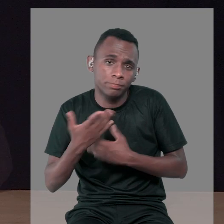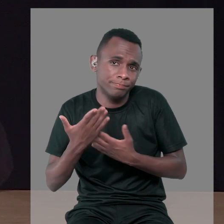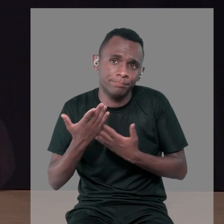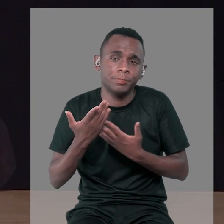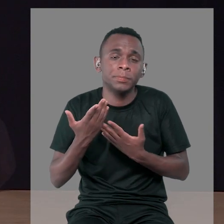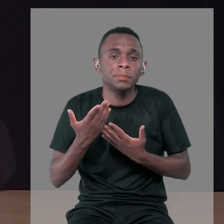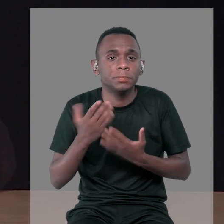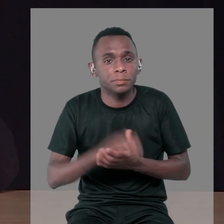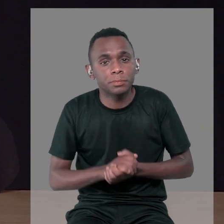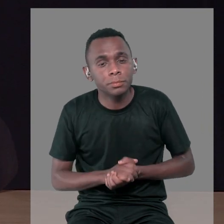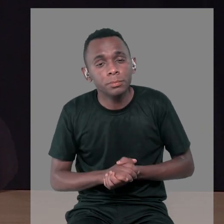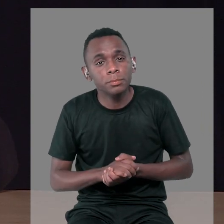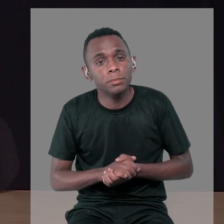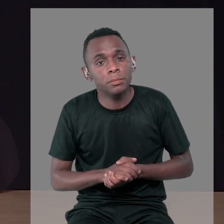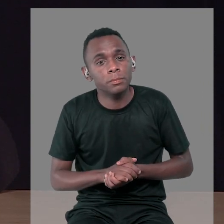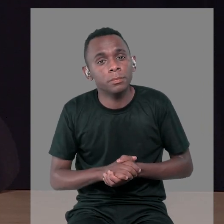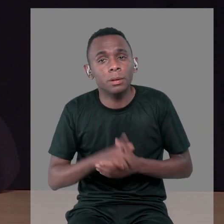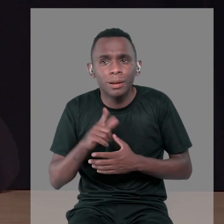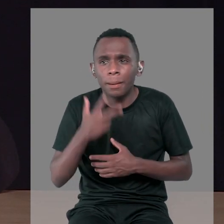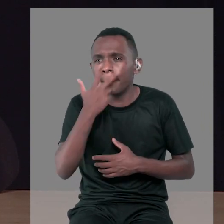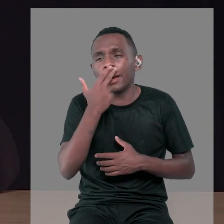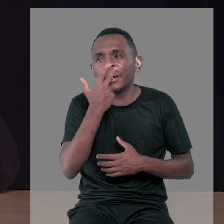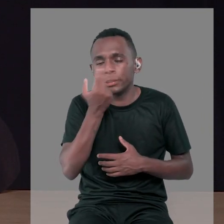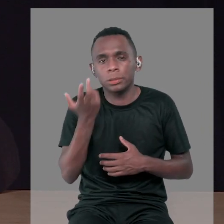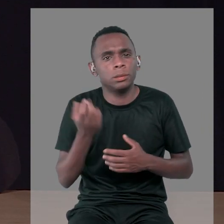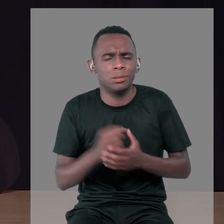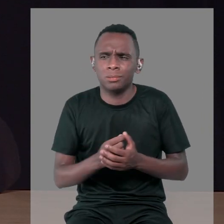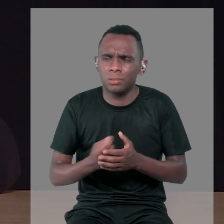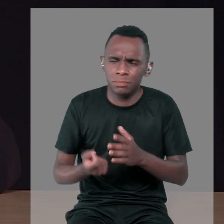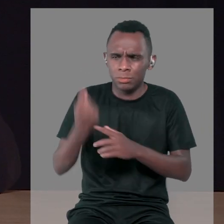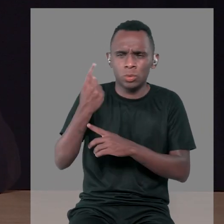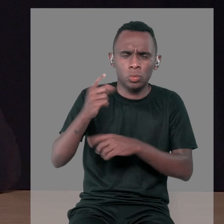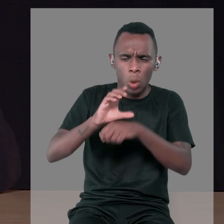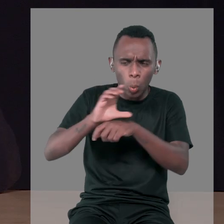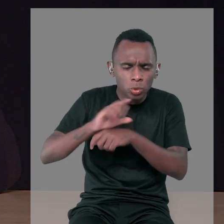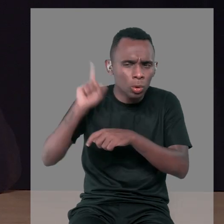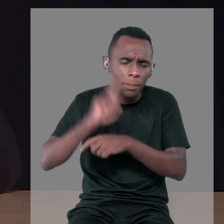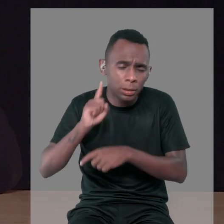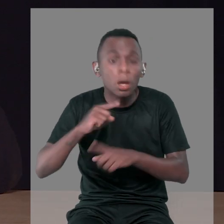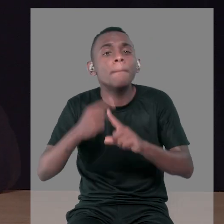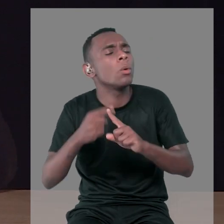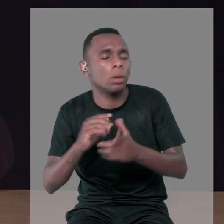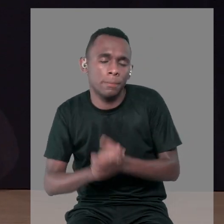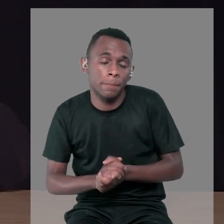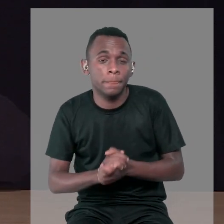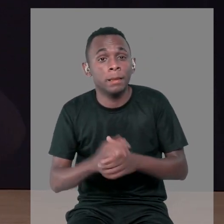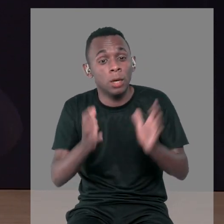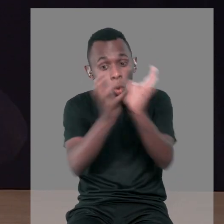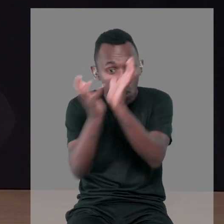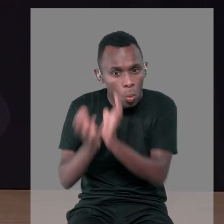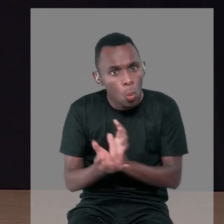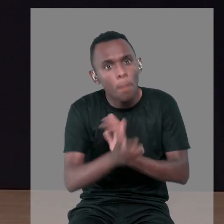um pouco uma esquisitice da Constituição americana. Por quê? Porque diz respeito a grupos particulares que